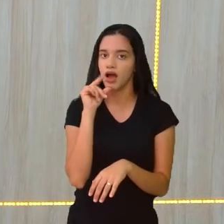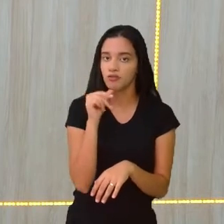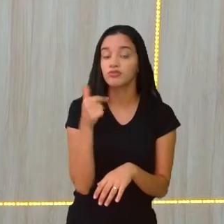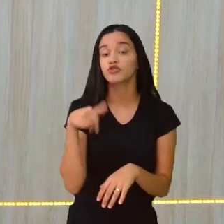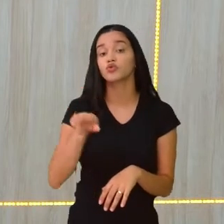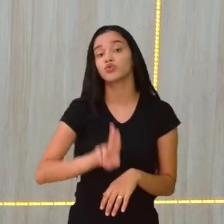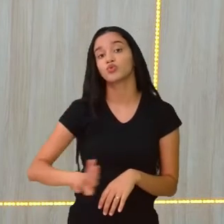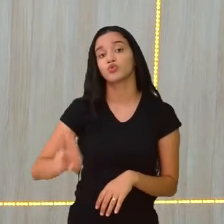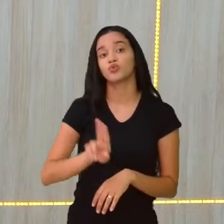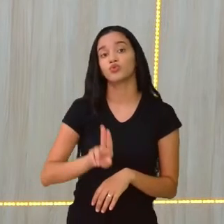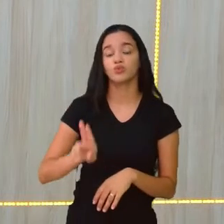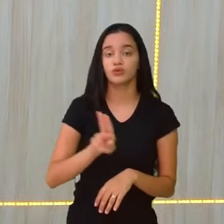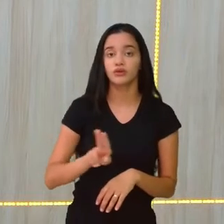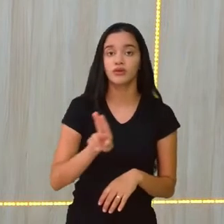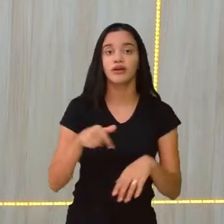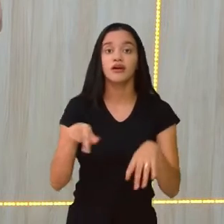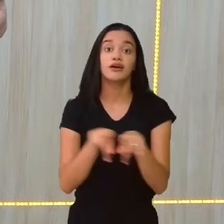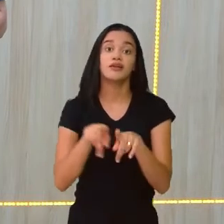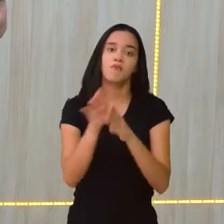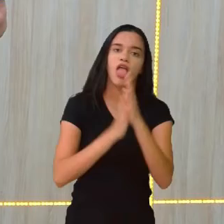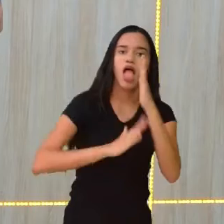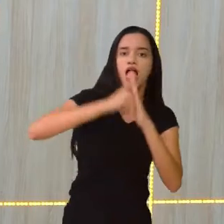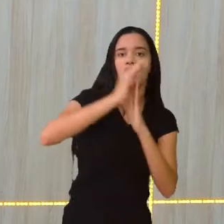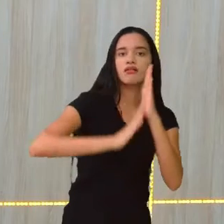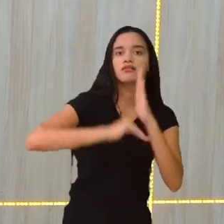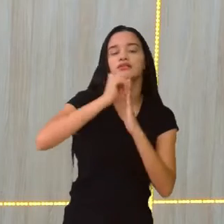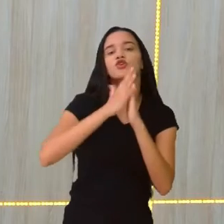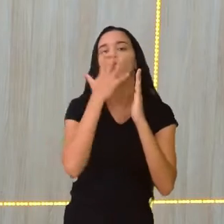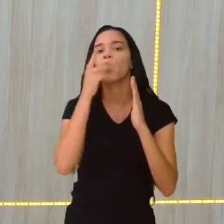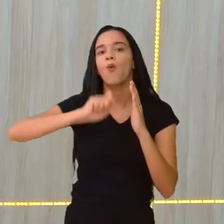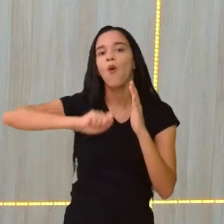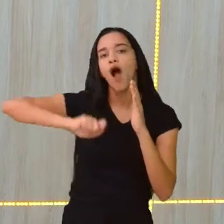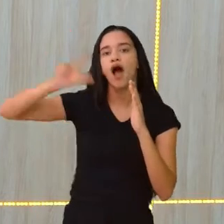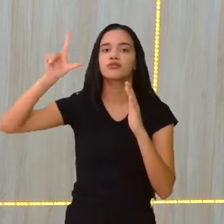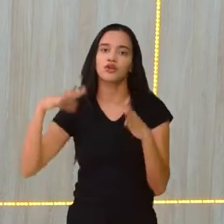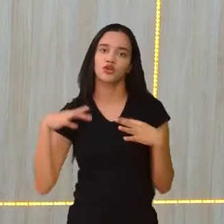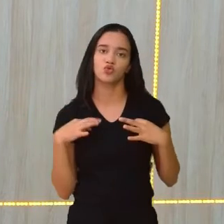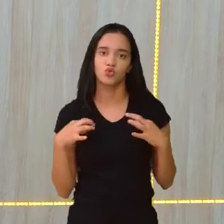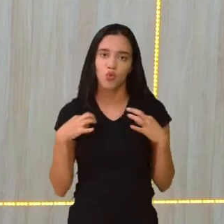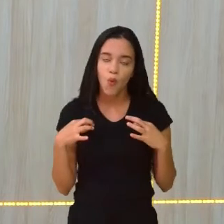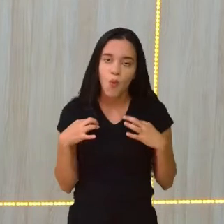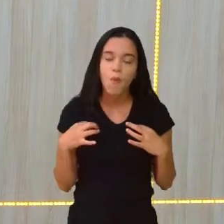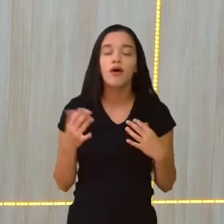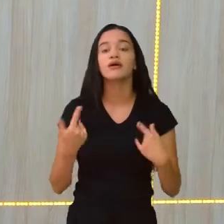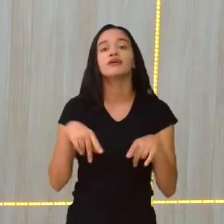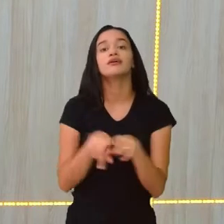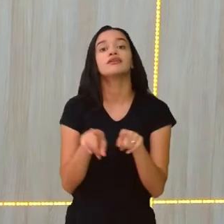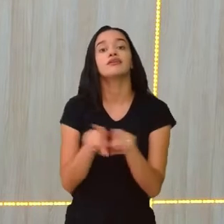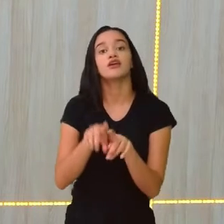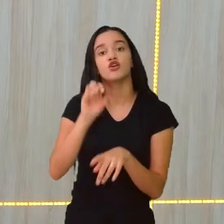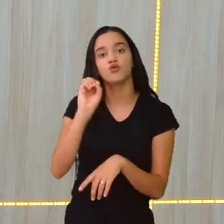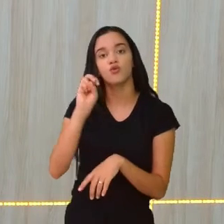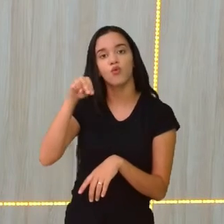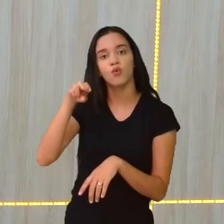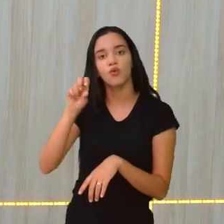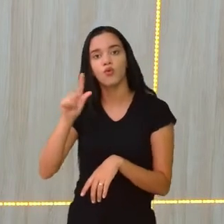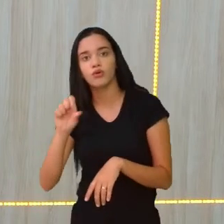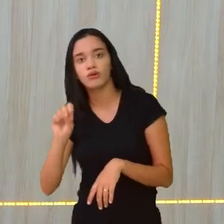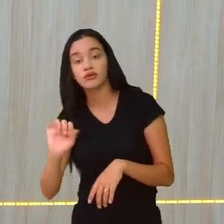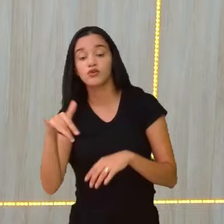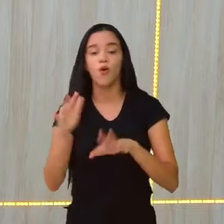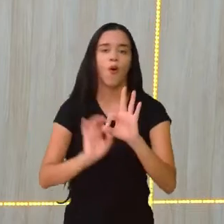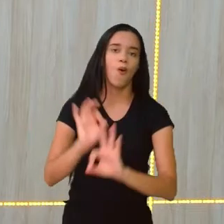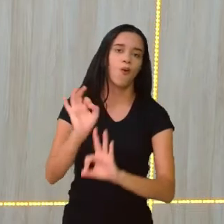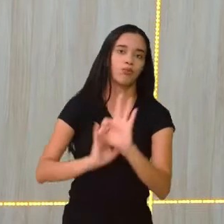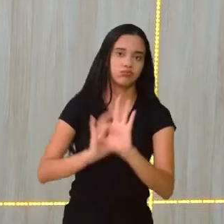eles utilizam, aquela tinta azul que eles jogam dos jeans. Então, eles já estão com ONGs organizadas para